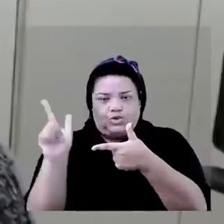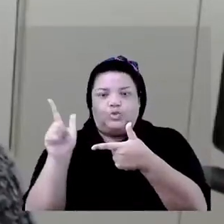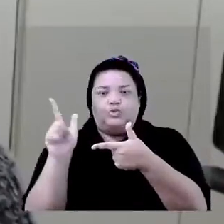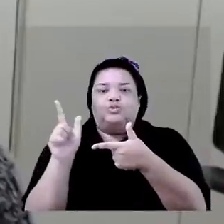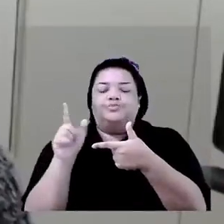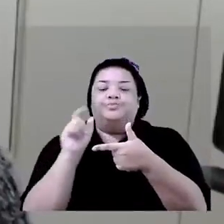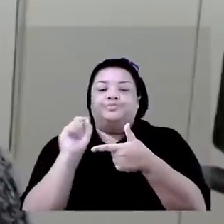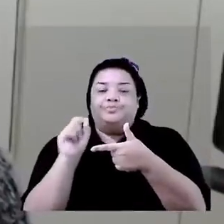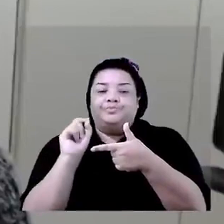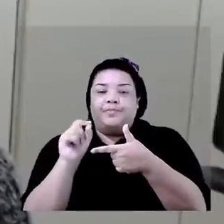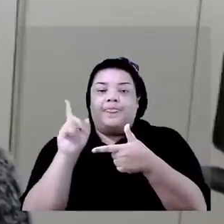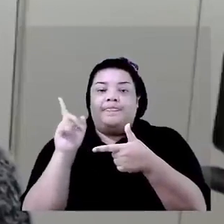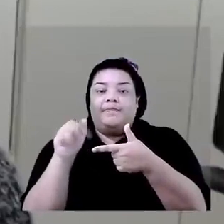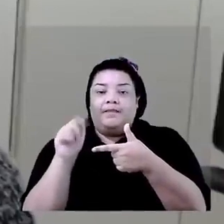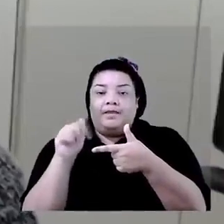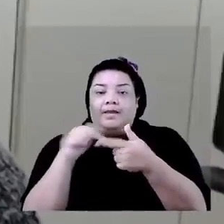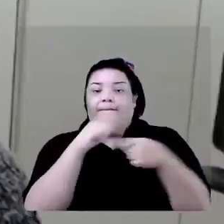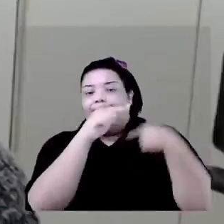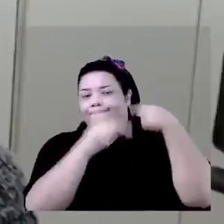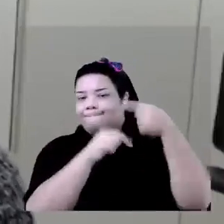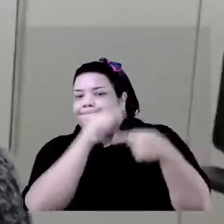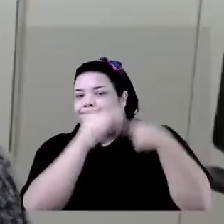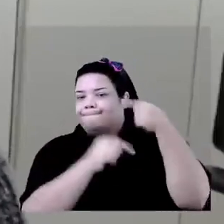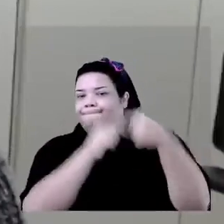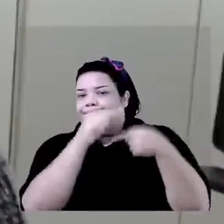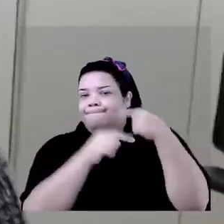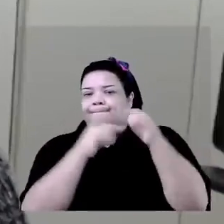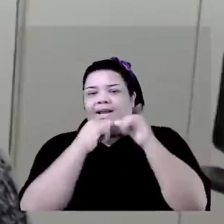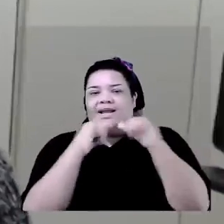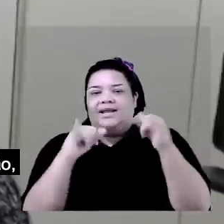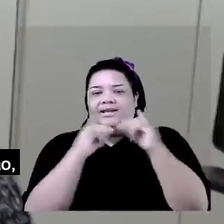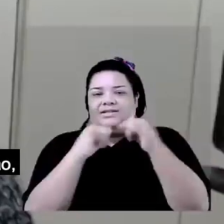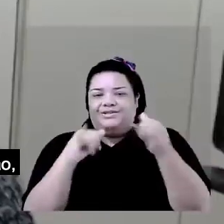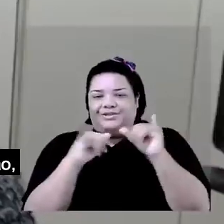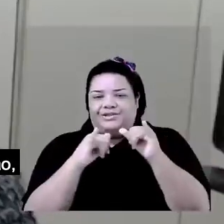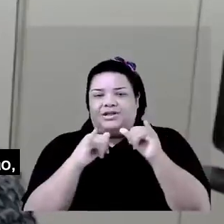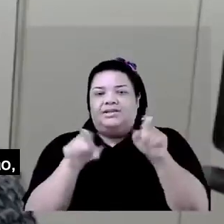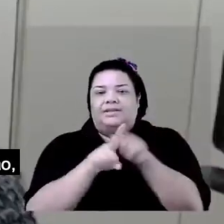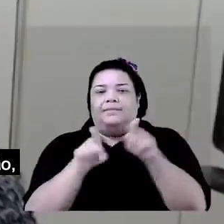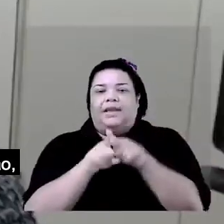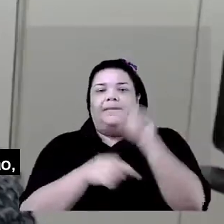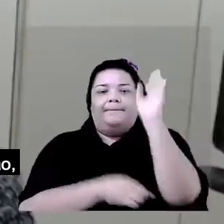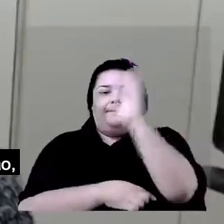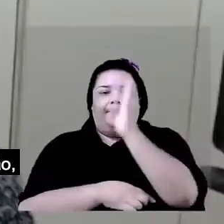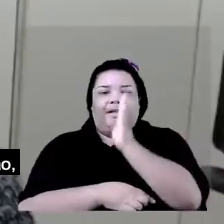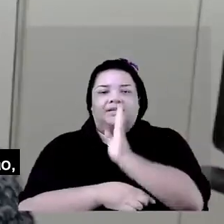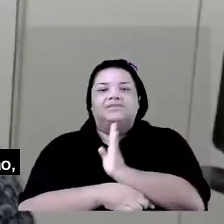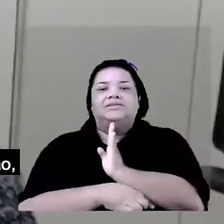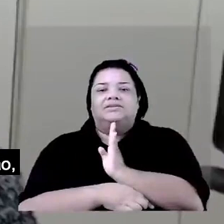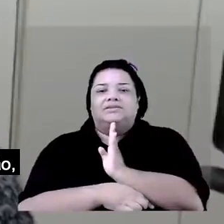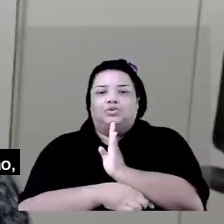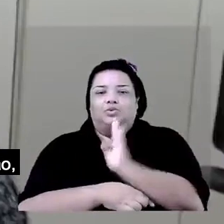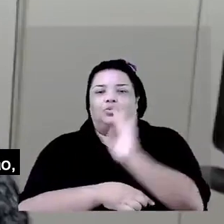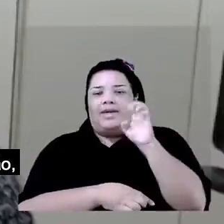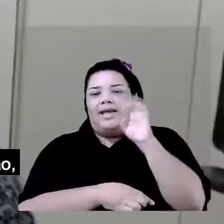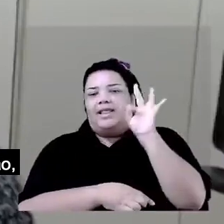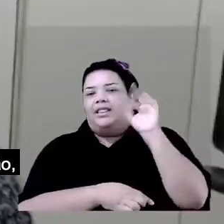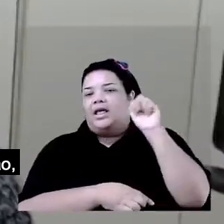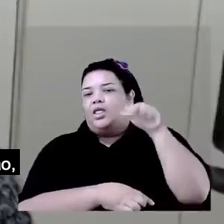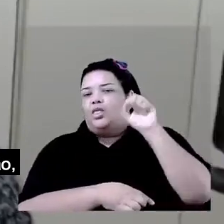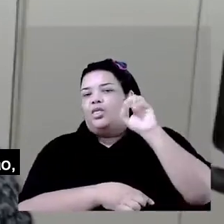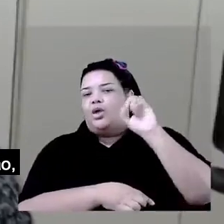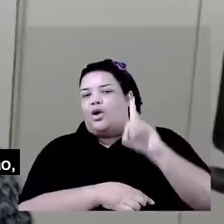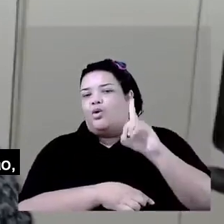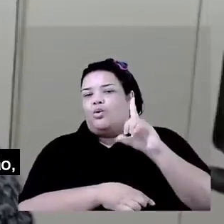tema é a questão da renovabilidade da matriz energética e o fato do Brasil ser aí o maior produtor de etanol e agora já